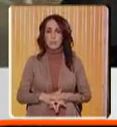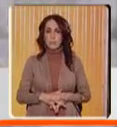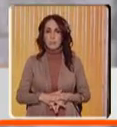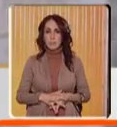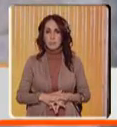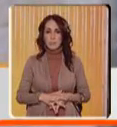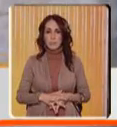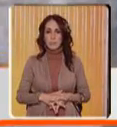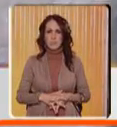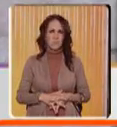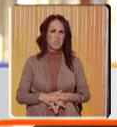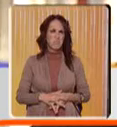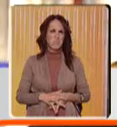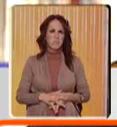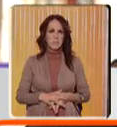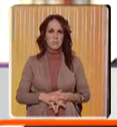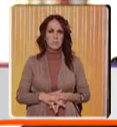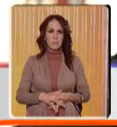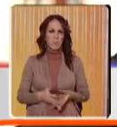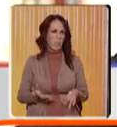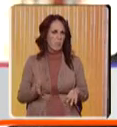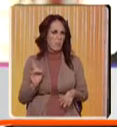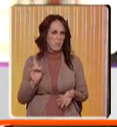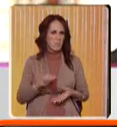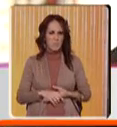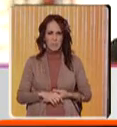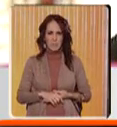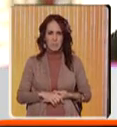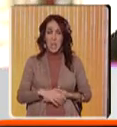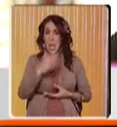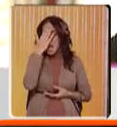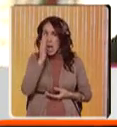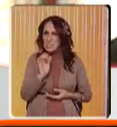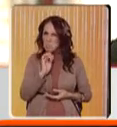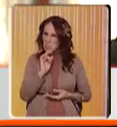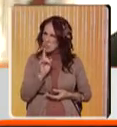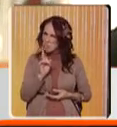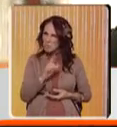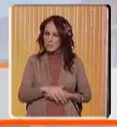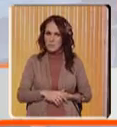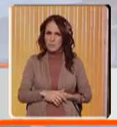responder. Não, creio que não. Acho pouco provável. Eu acho pouco provável.